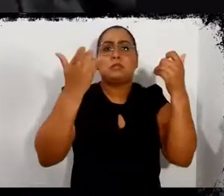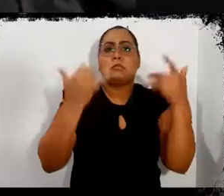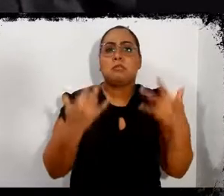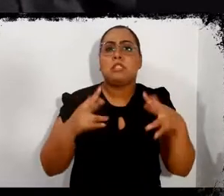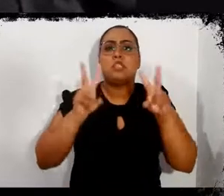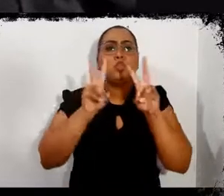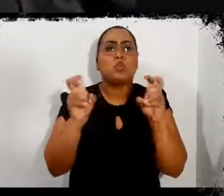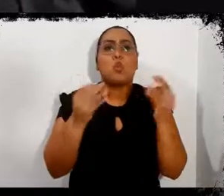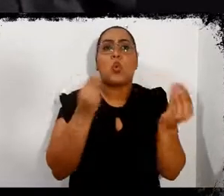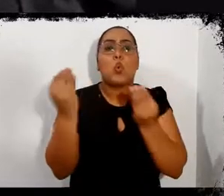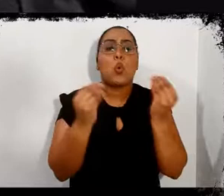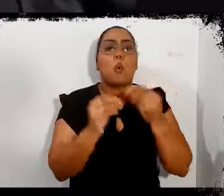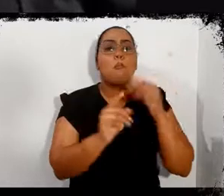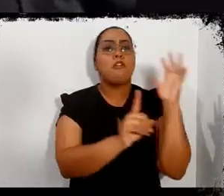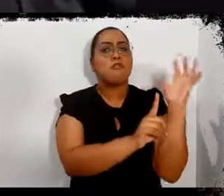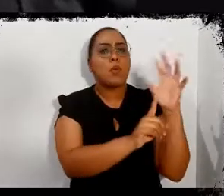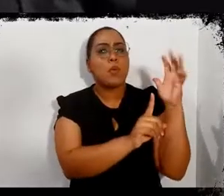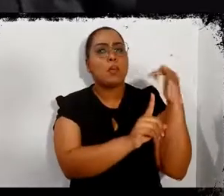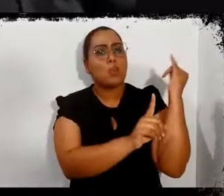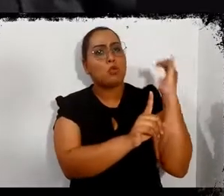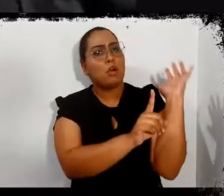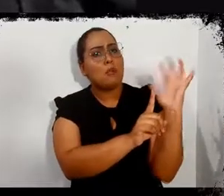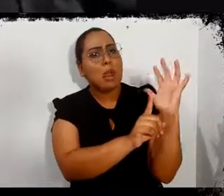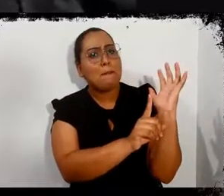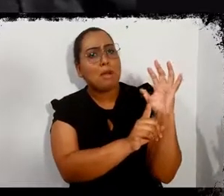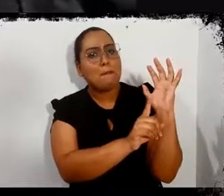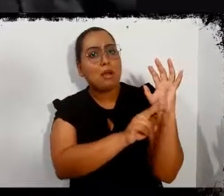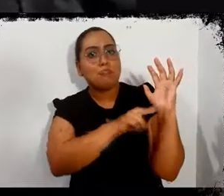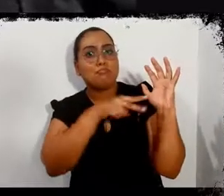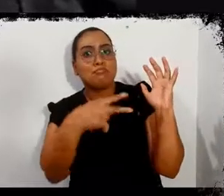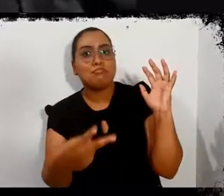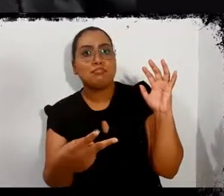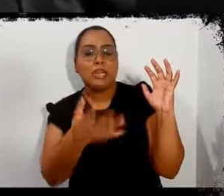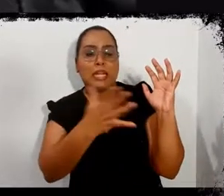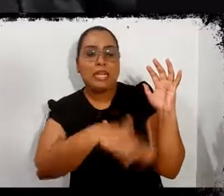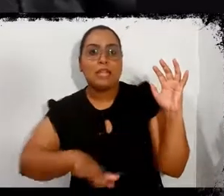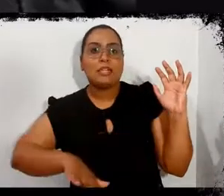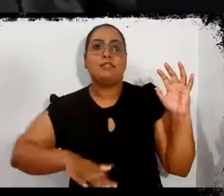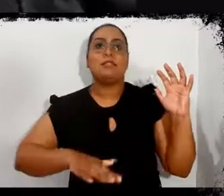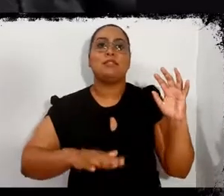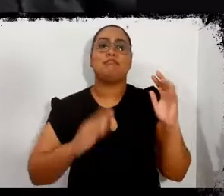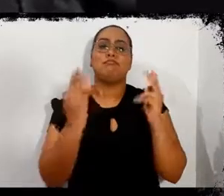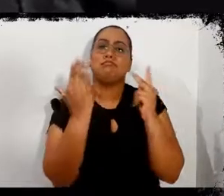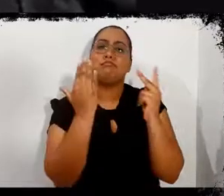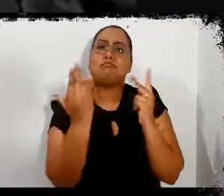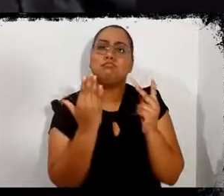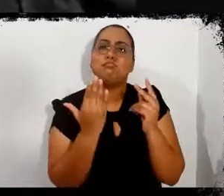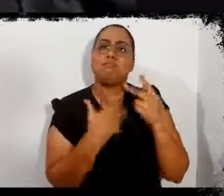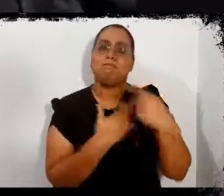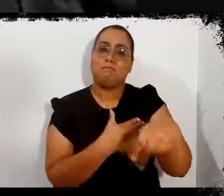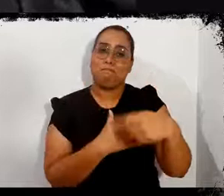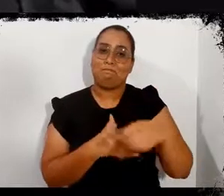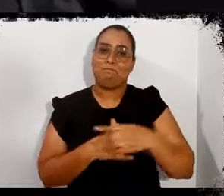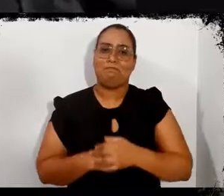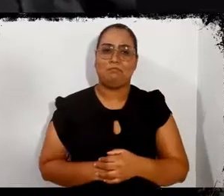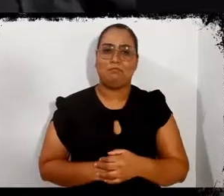aprofundaram em obras coletivas, como é o caso dos contos da tradição.